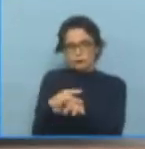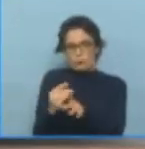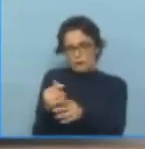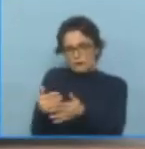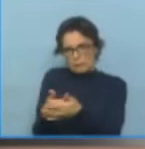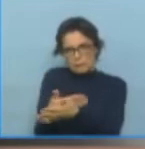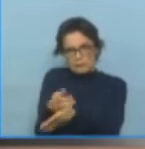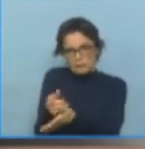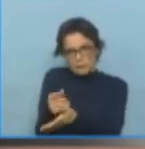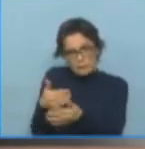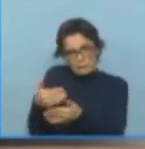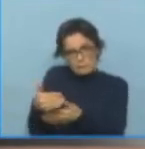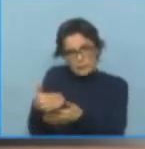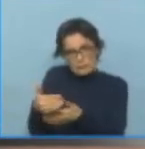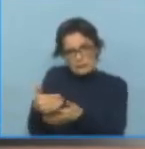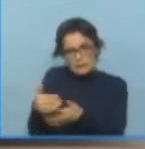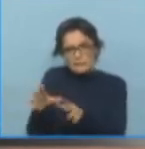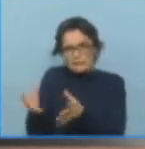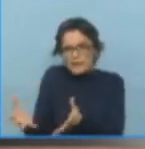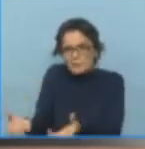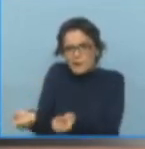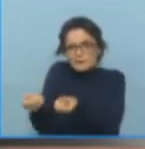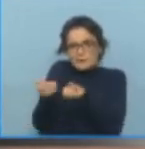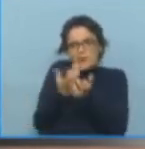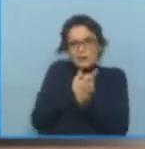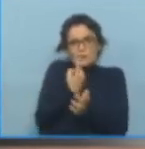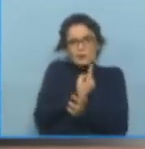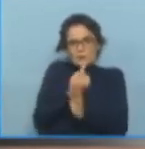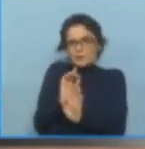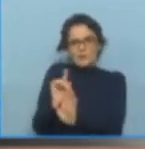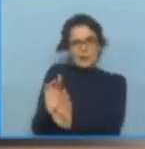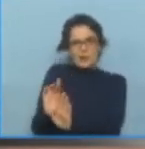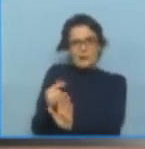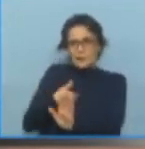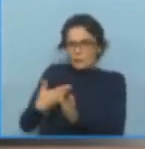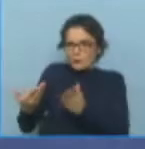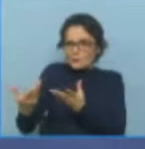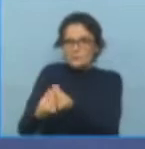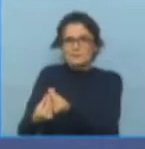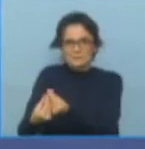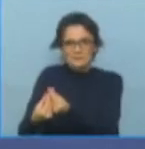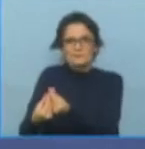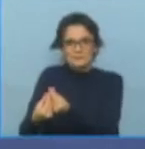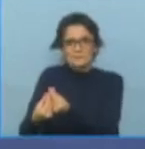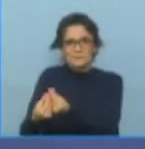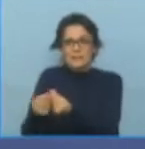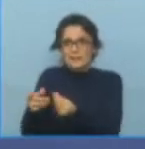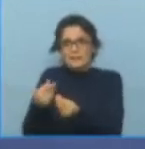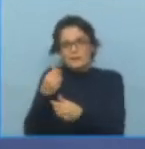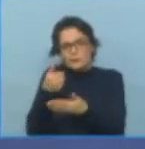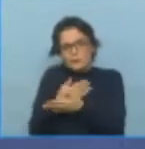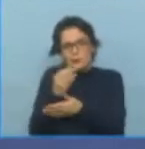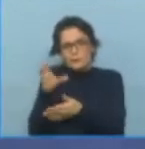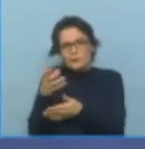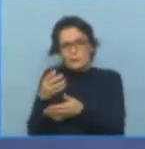retirá-los do isolamento para que se morram humanamente no meio das pessoas, no meio da ternura, no meio do carinho. É essa a ideia